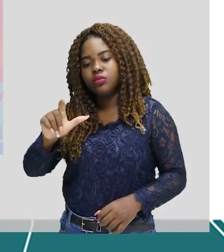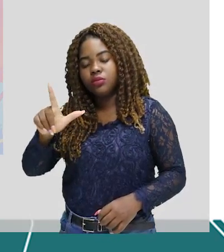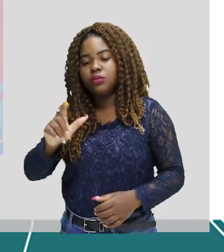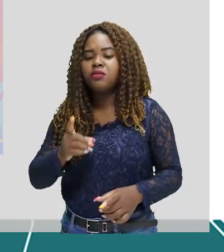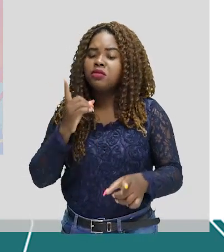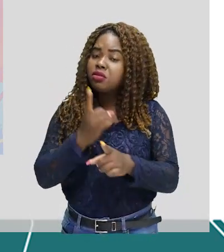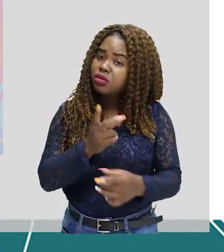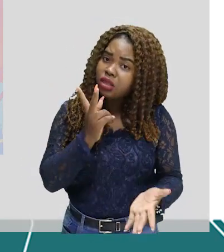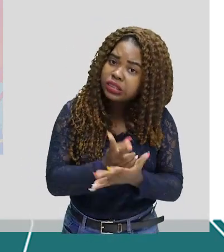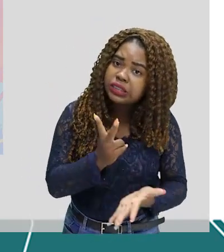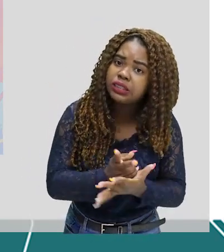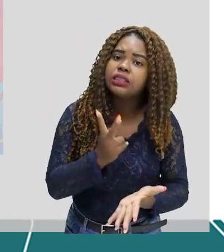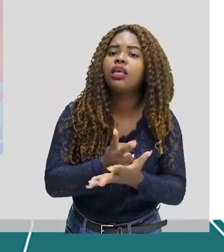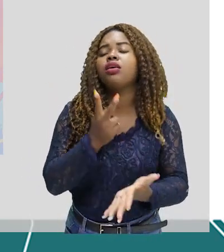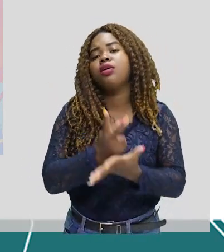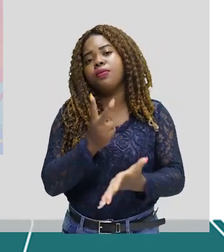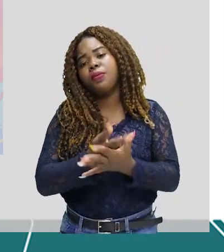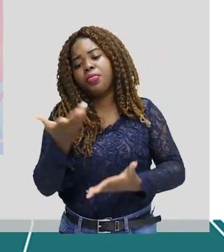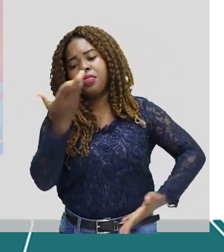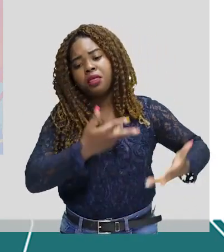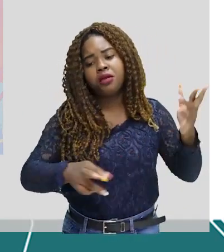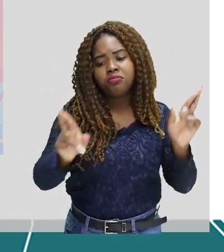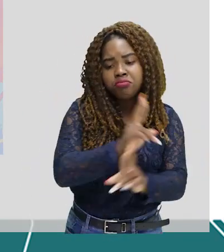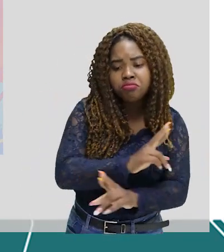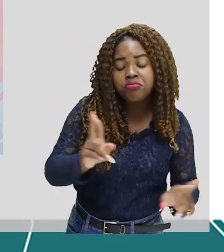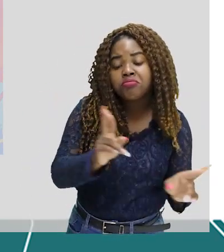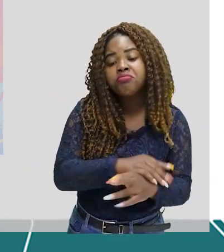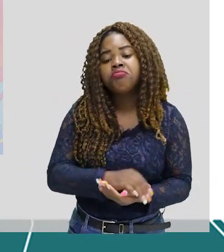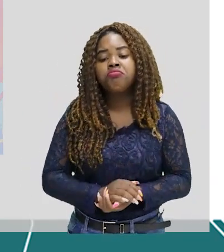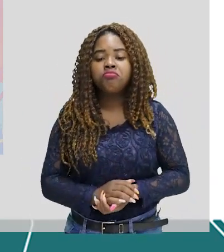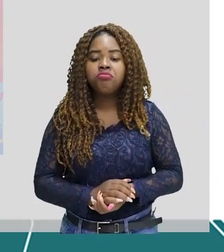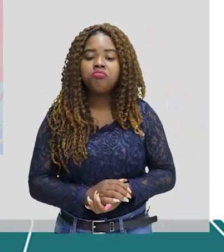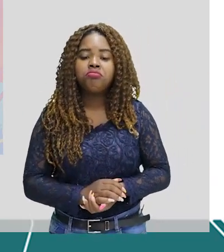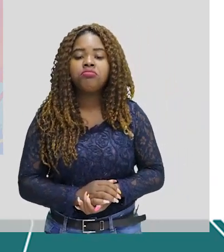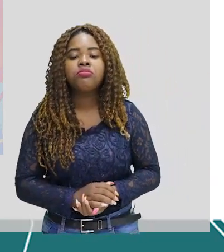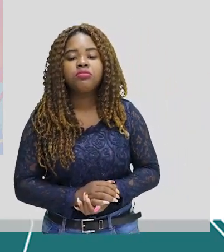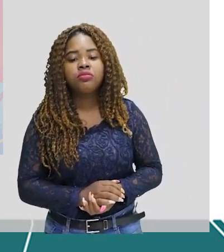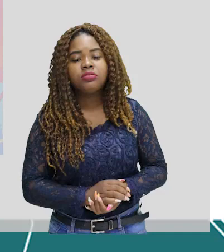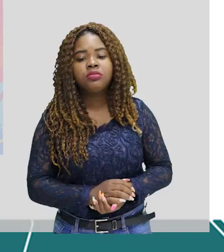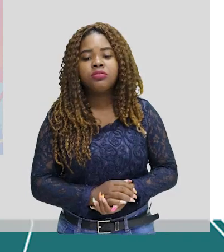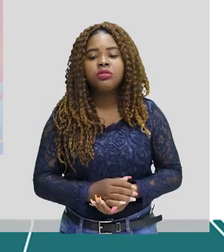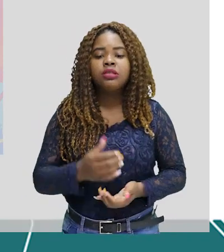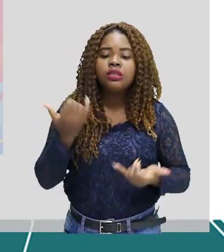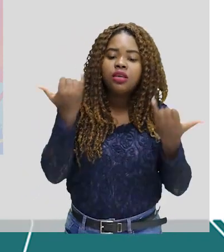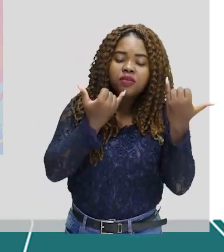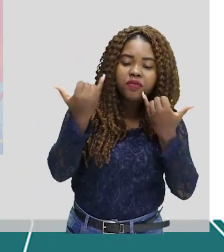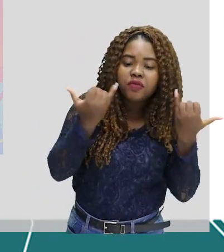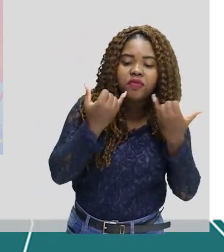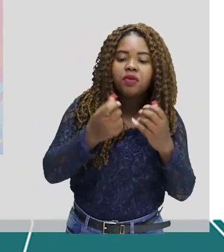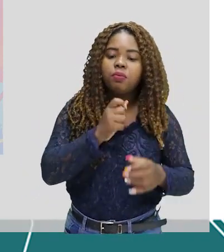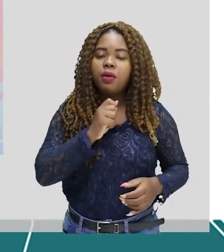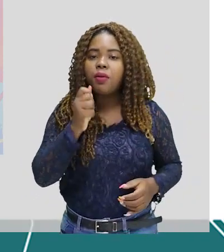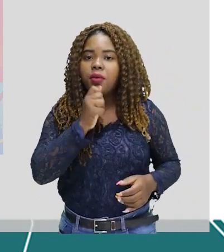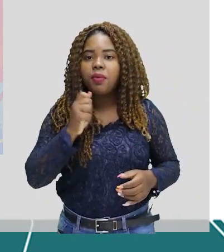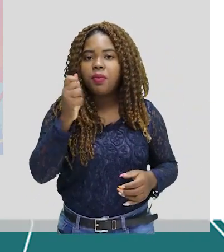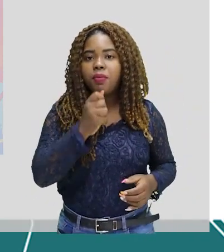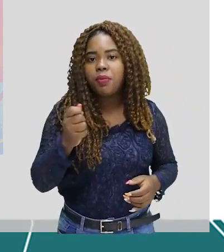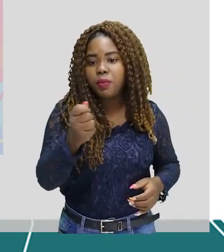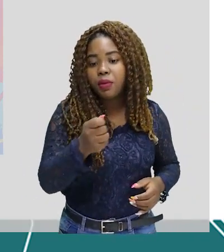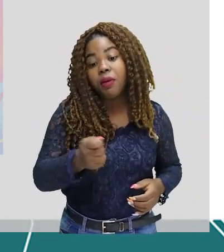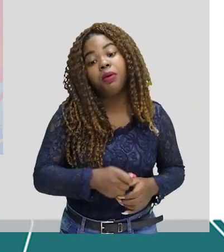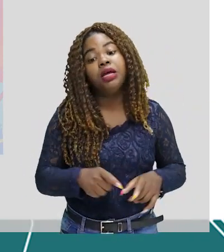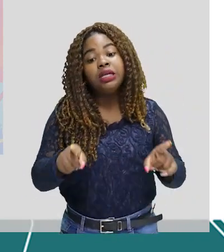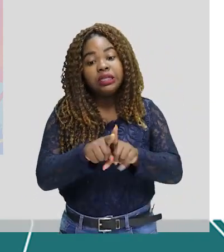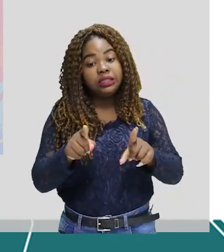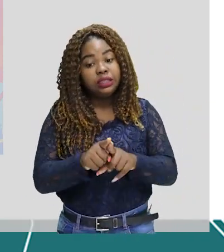tempo inteiro, a gente está o tempo inteiro interagindo com a linguagem verbal. A gente vai encontrar em entrevistas, em carta, em fofoca,